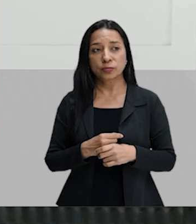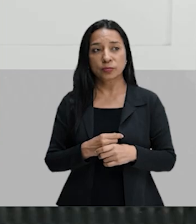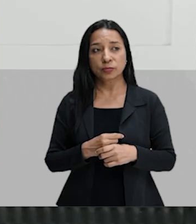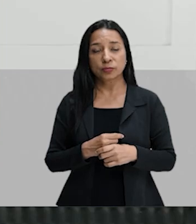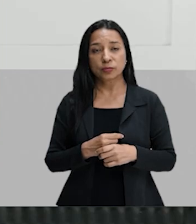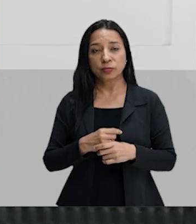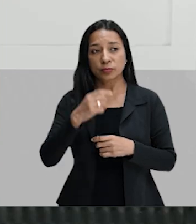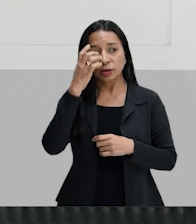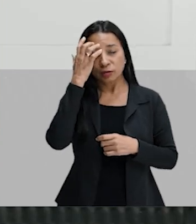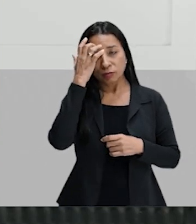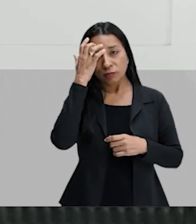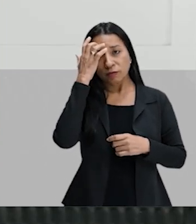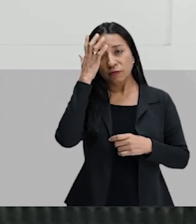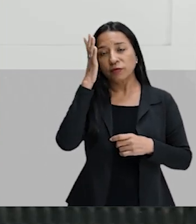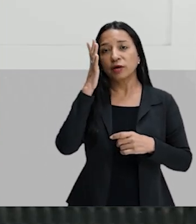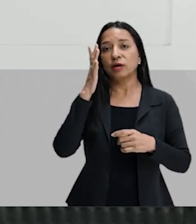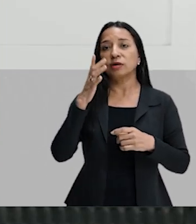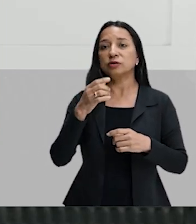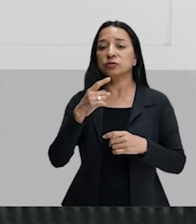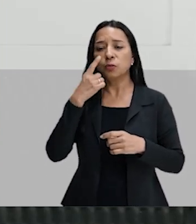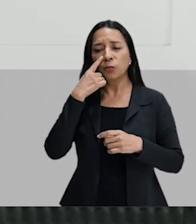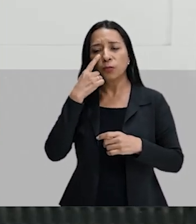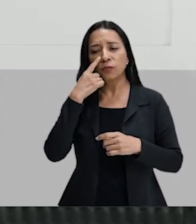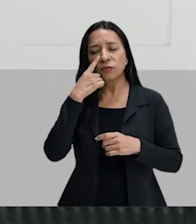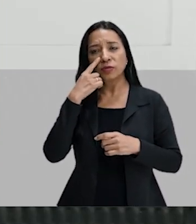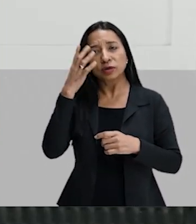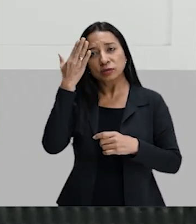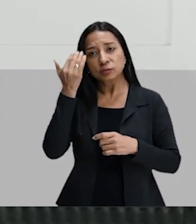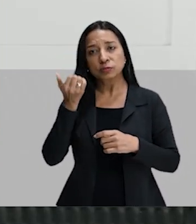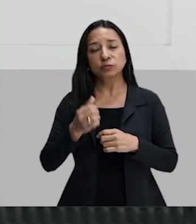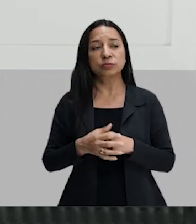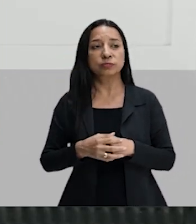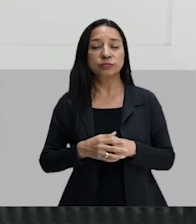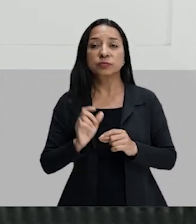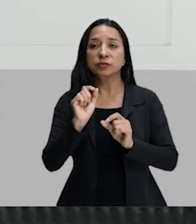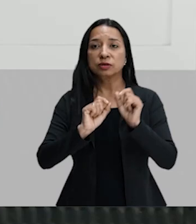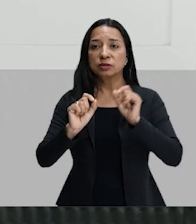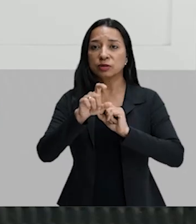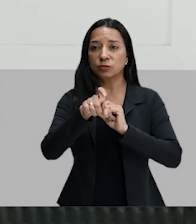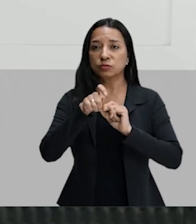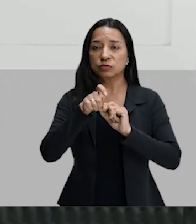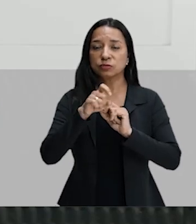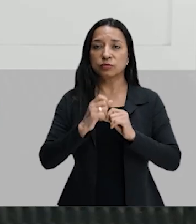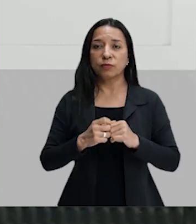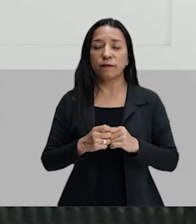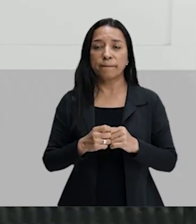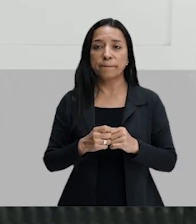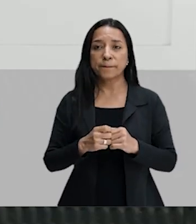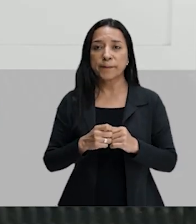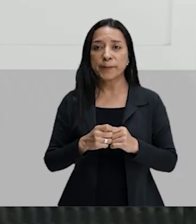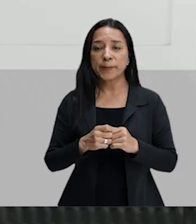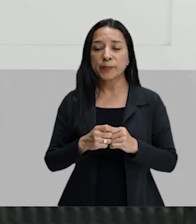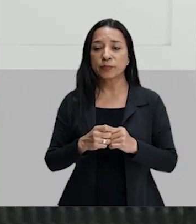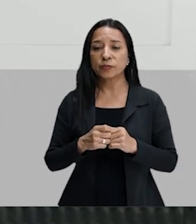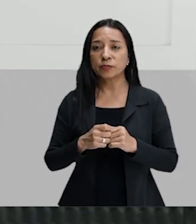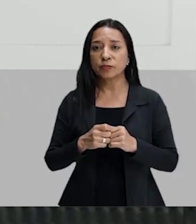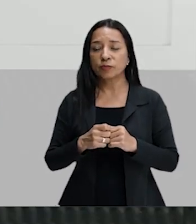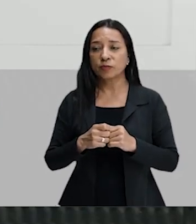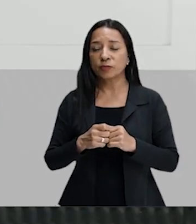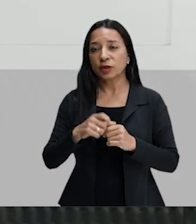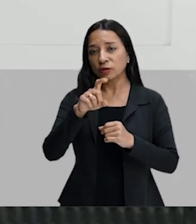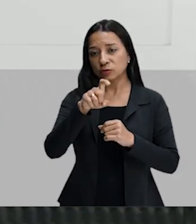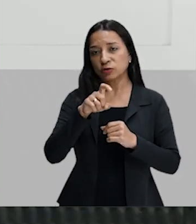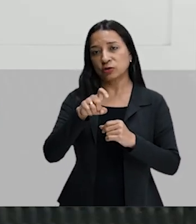Fica mais fácil você identificar, né? Olha só, quem é o x? O x é a variável.